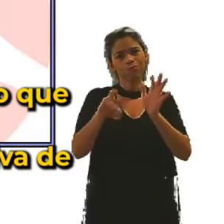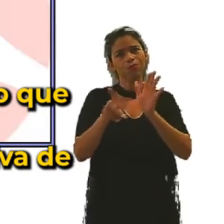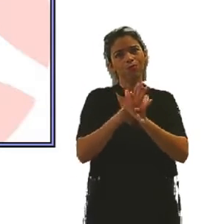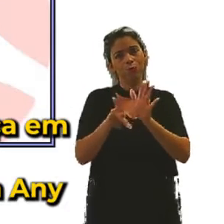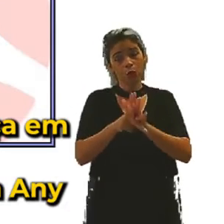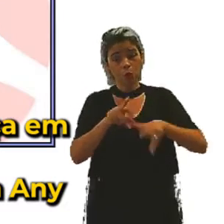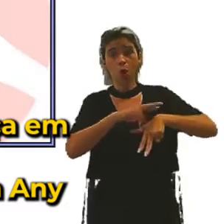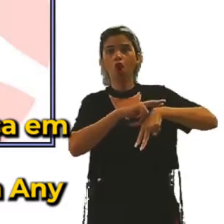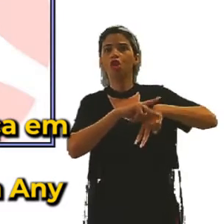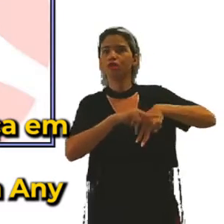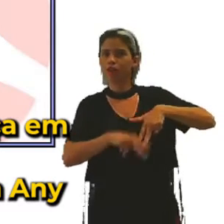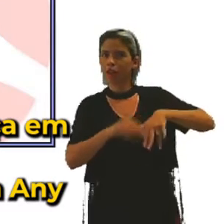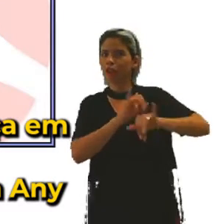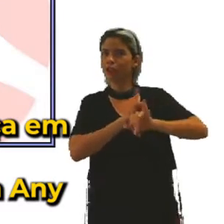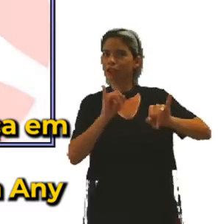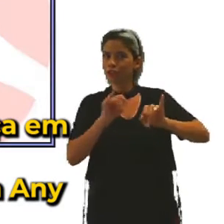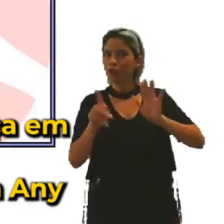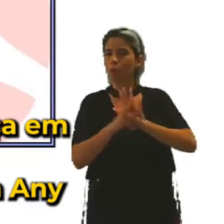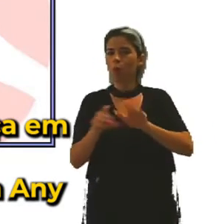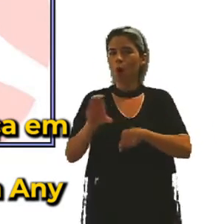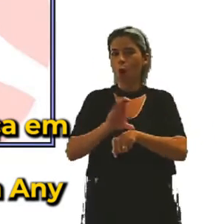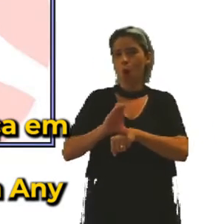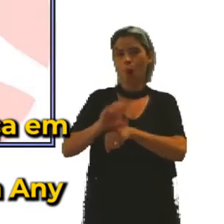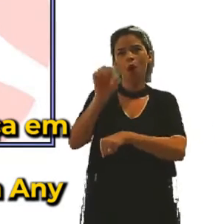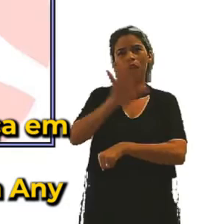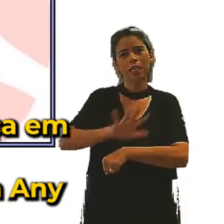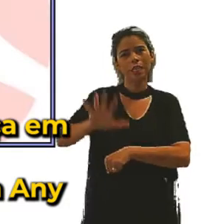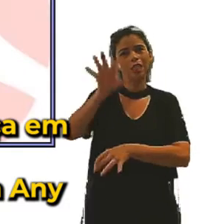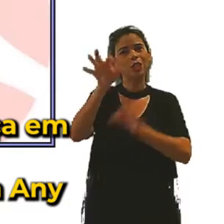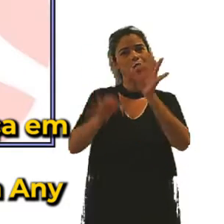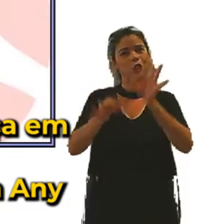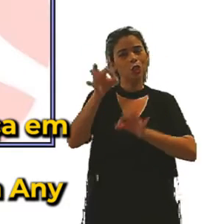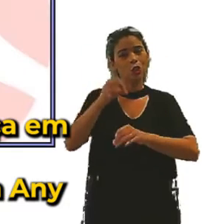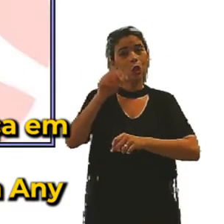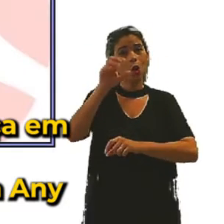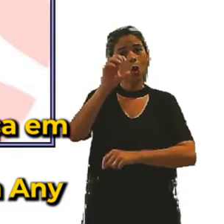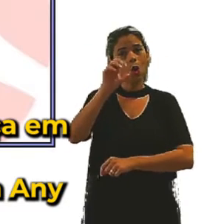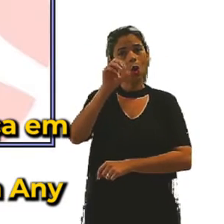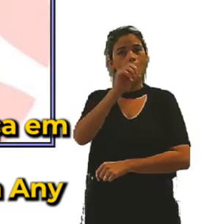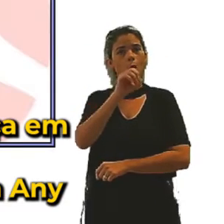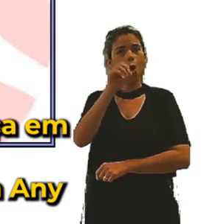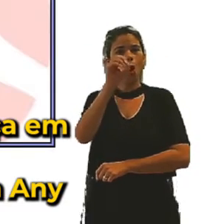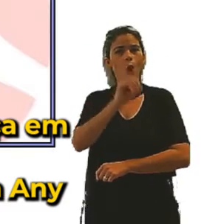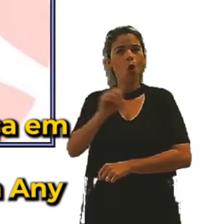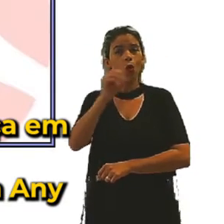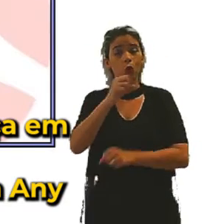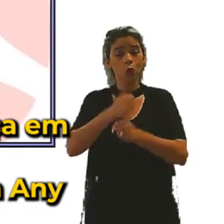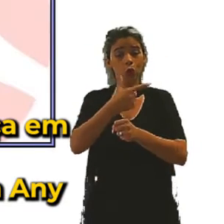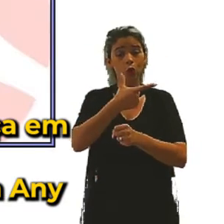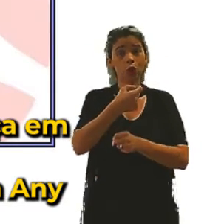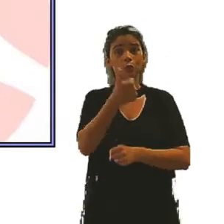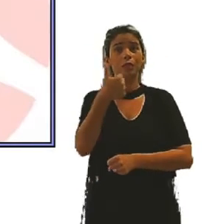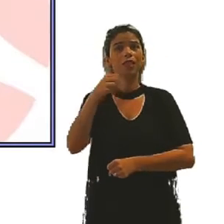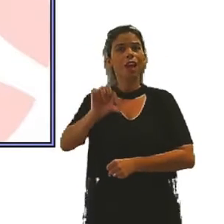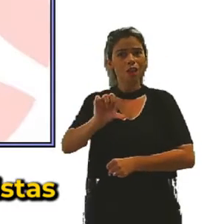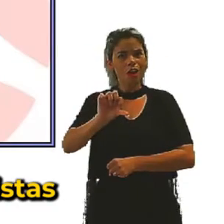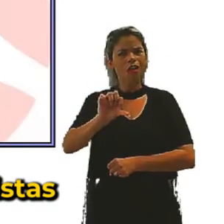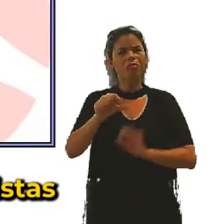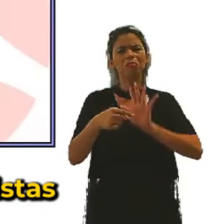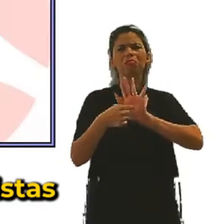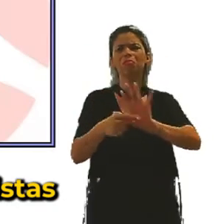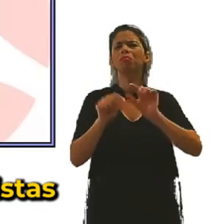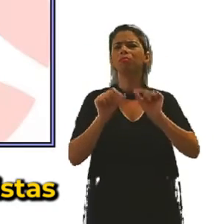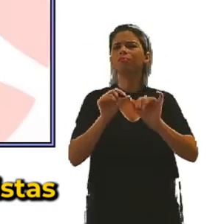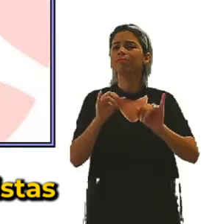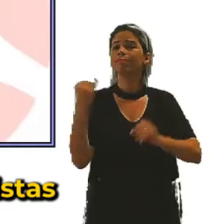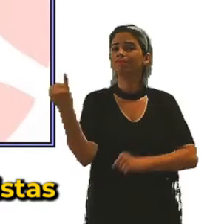de gênero, lançado pelo Conselho Nacional de Justiça em outubro de 2019, que nos mostra a importância, professora Ani, né, aqui